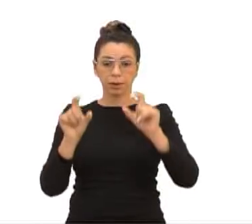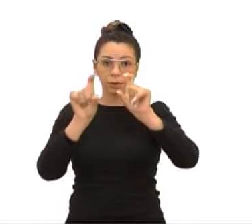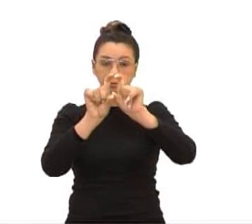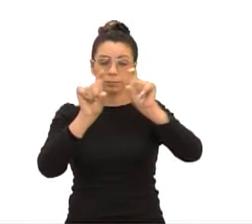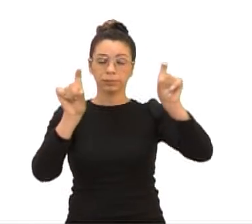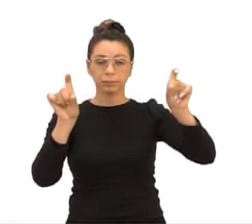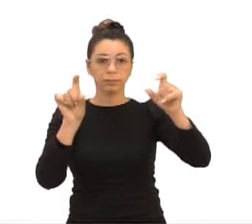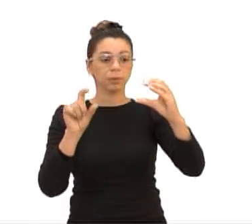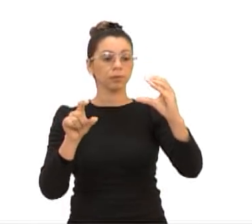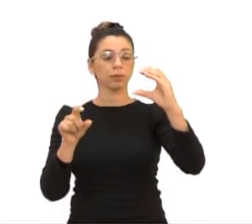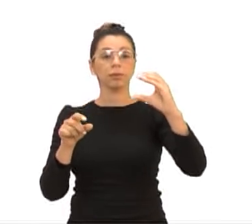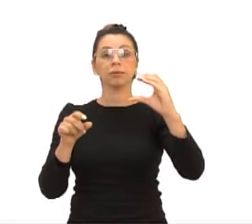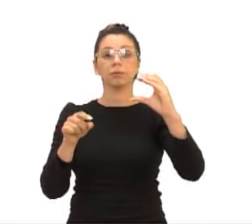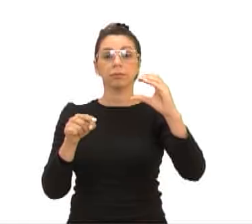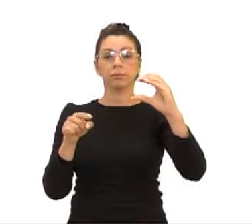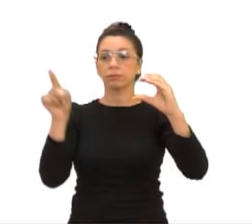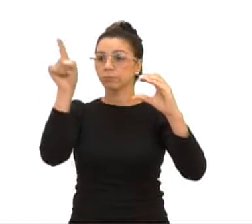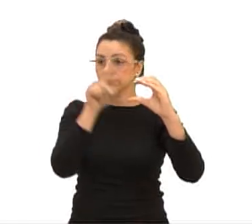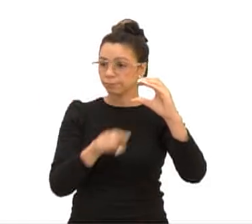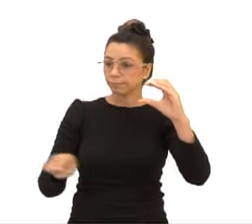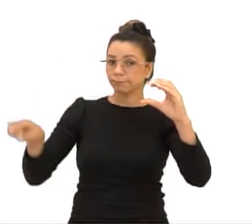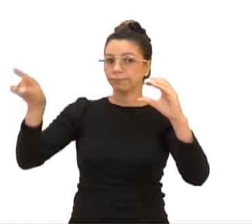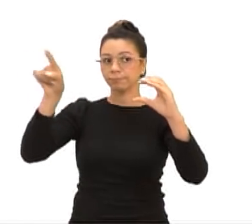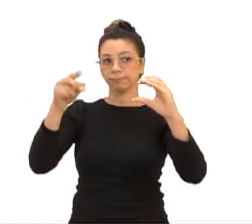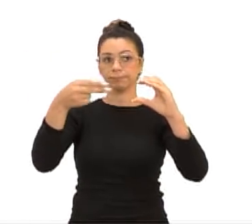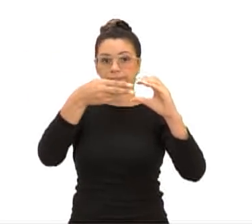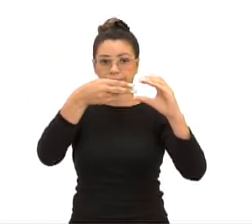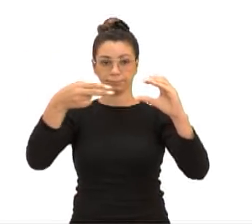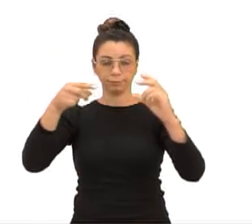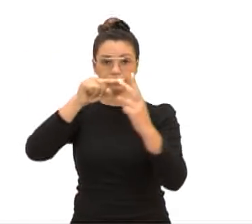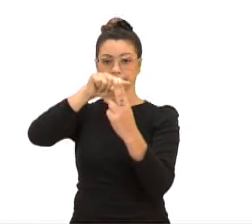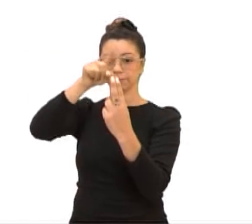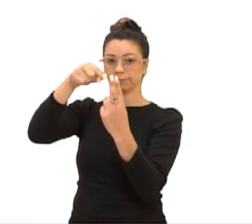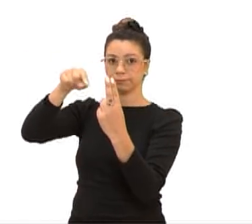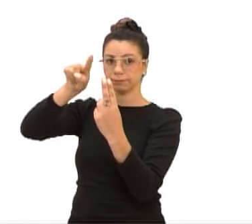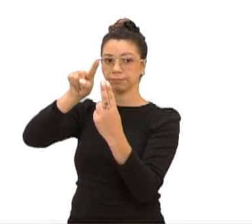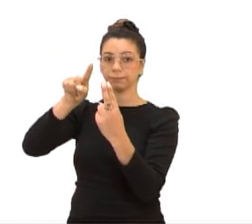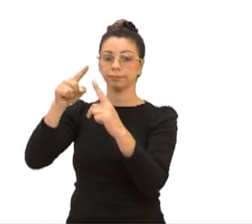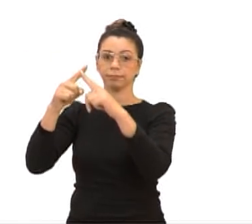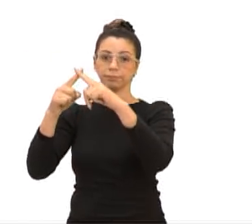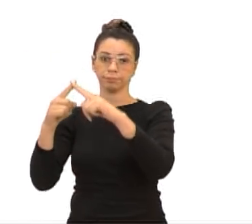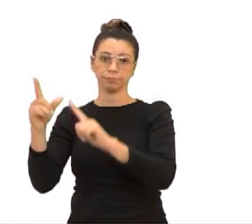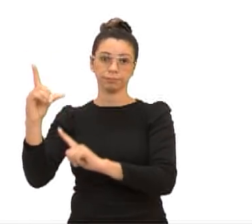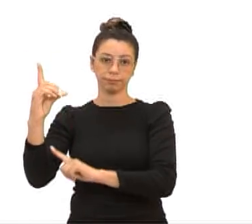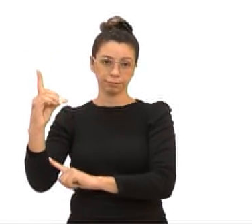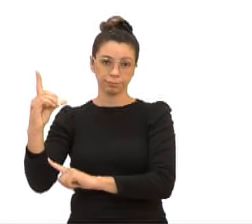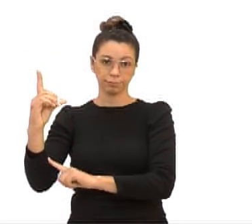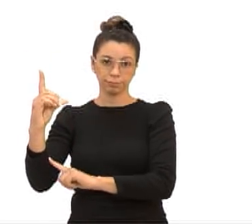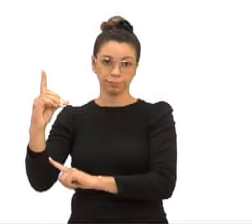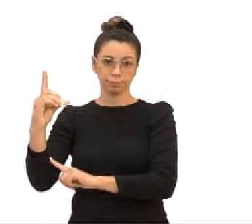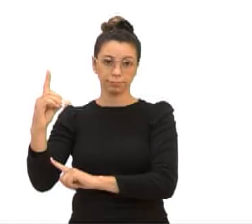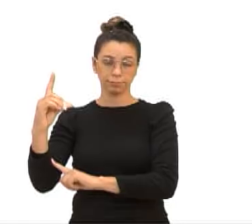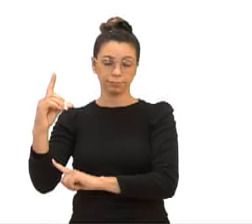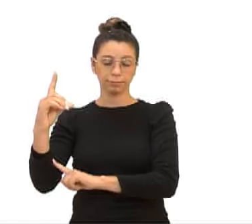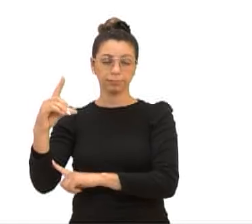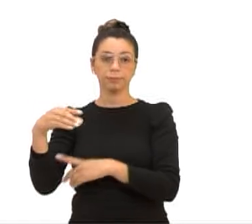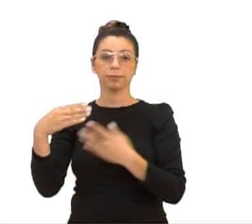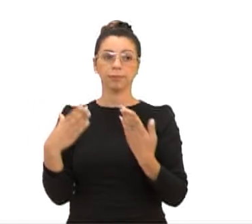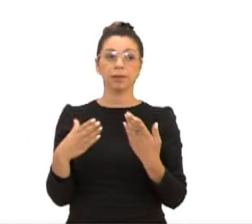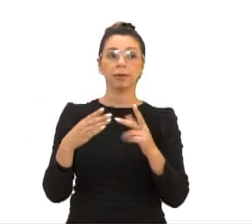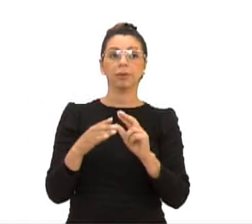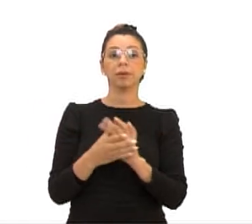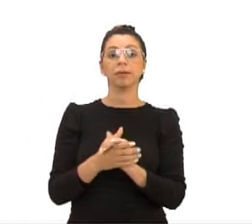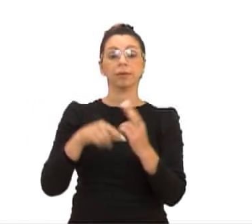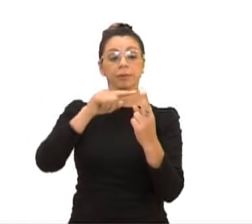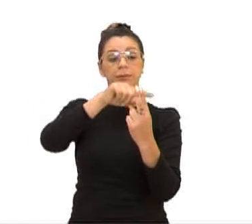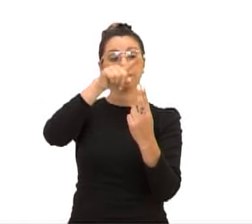do comprimento da circunferência. Comprimento é igual a π vezes o meu diâmetro. O meu